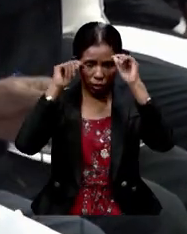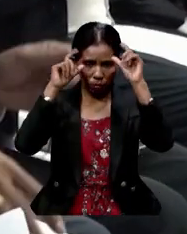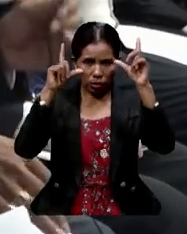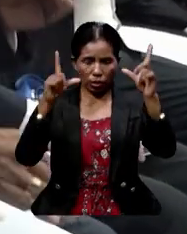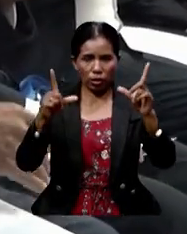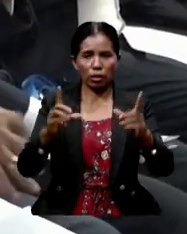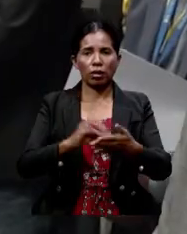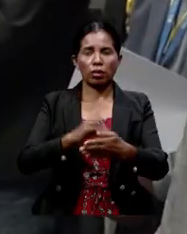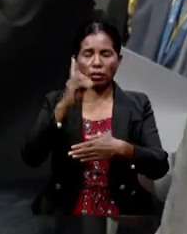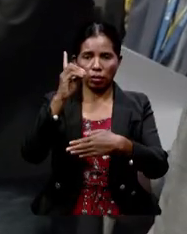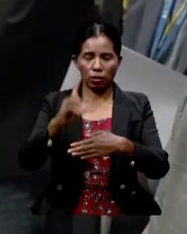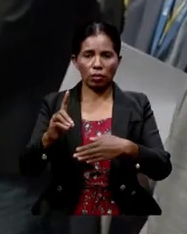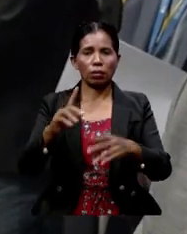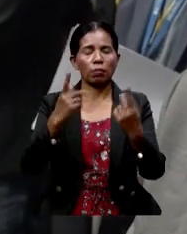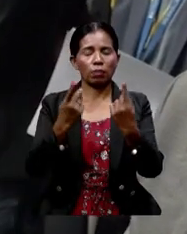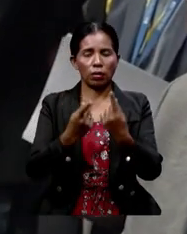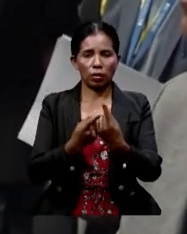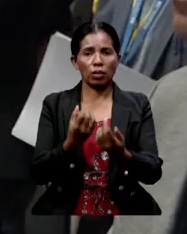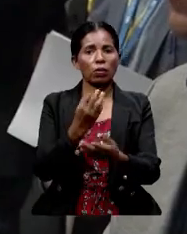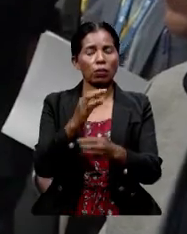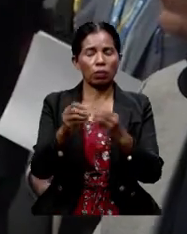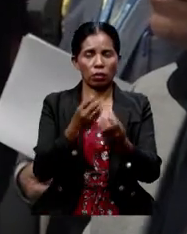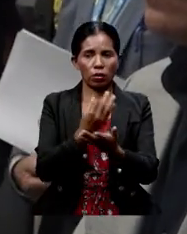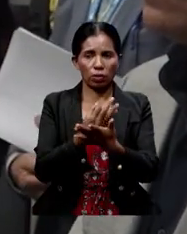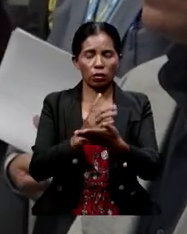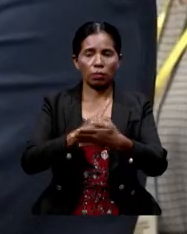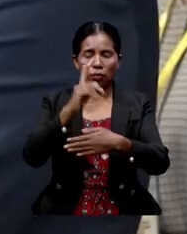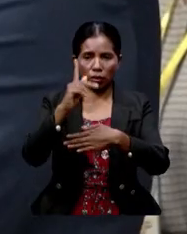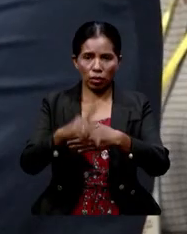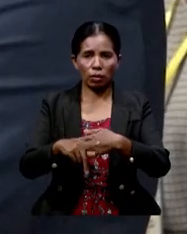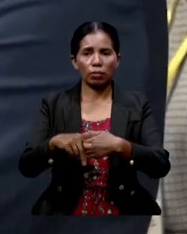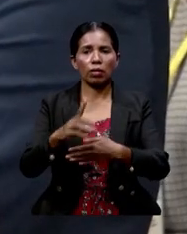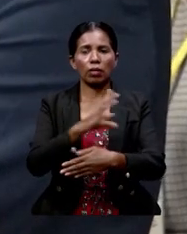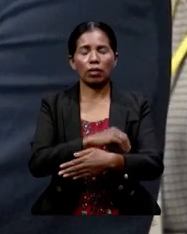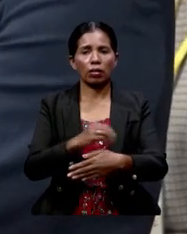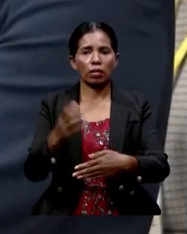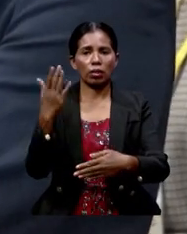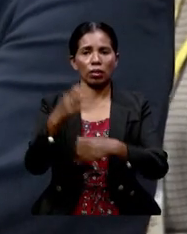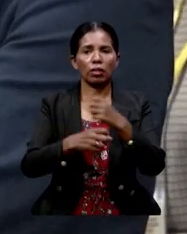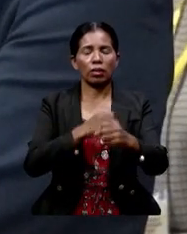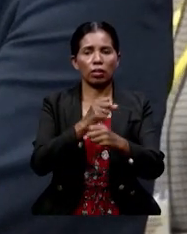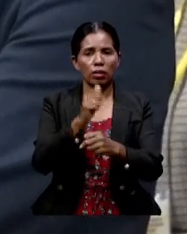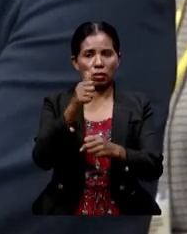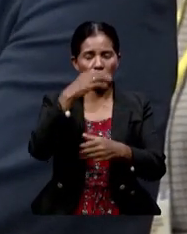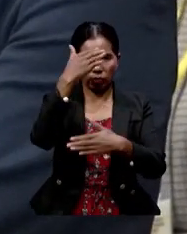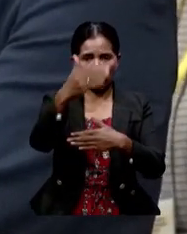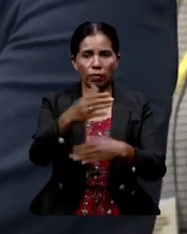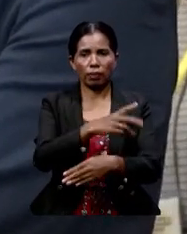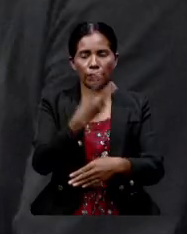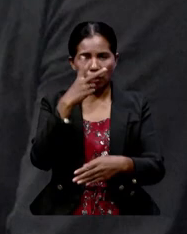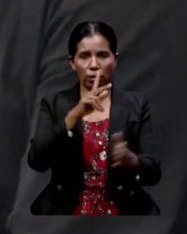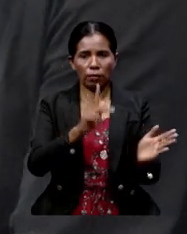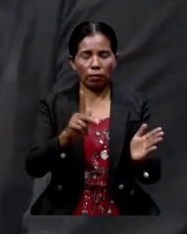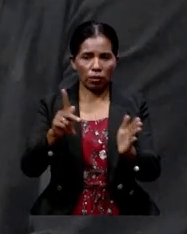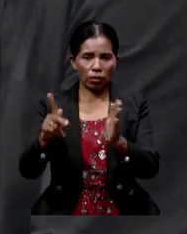a desenvolver setor financeiro que suporta o Programa de Desenvolvimento Nacional e a década de Sanolo Baoen. E a revisão plano